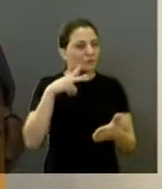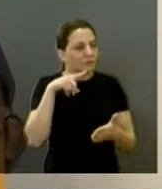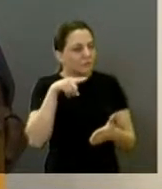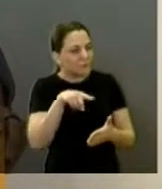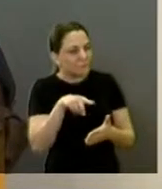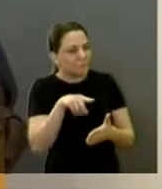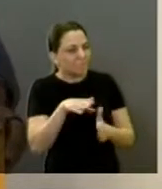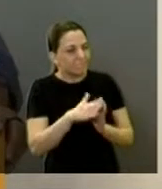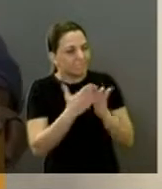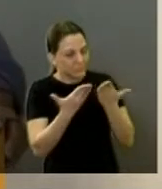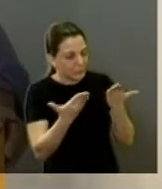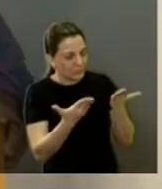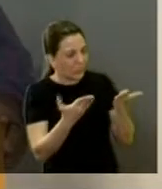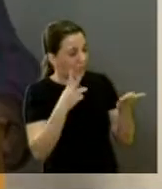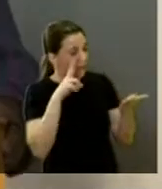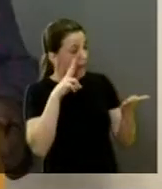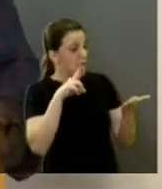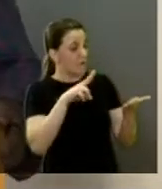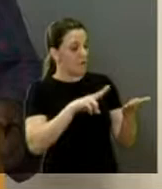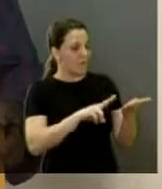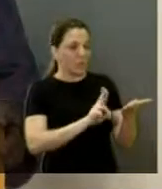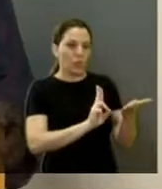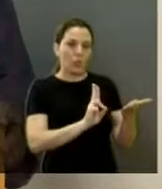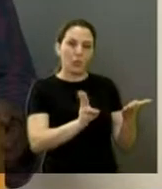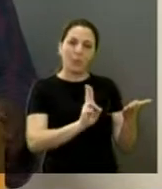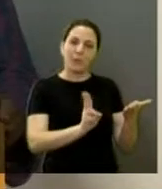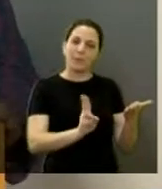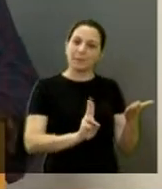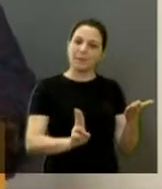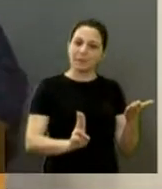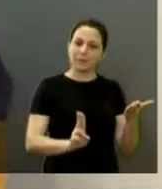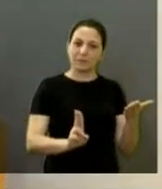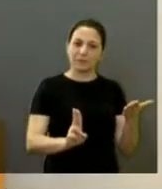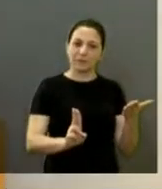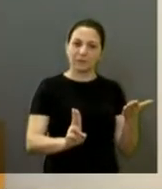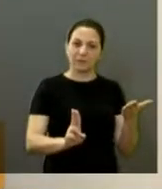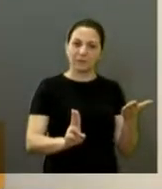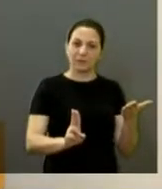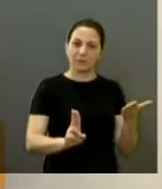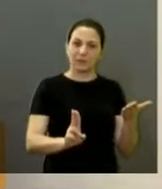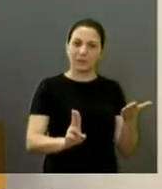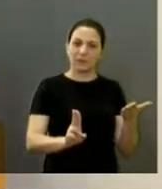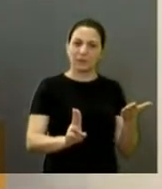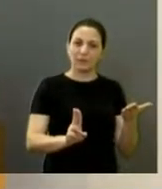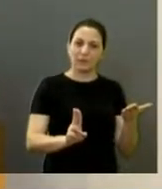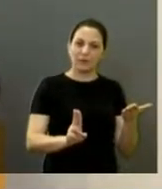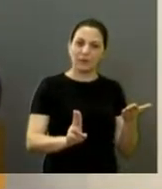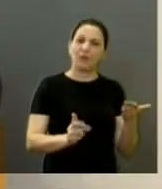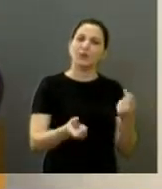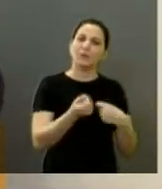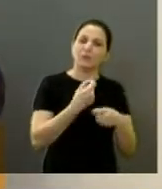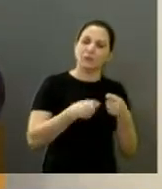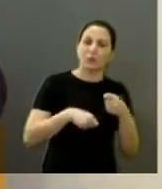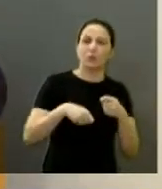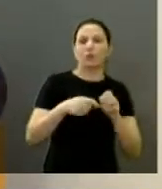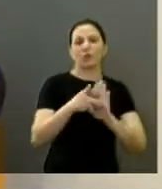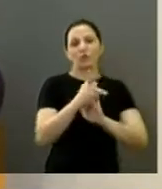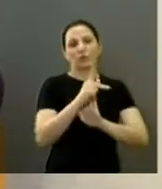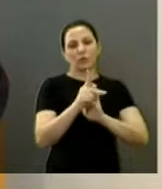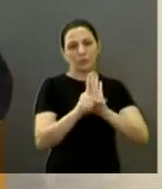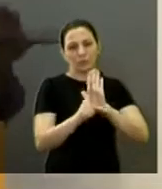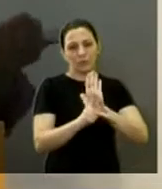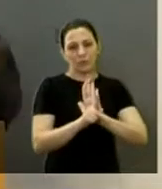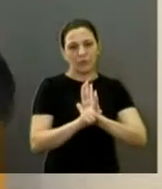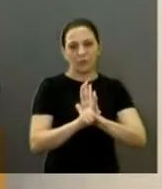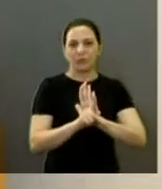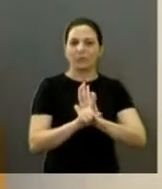você vê uma nomeação de uma gestora de projeto e depois